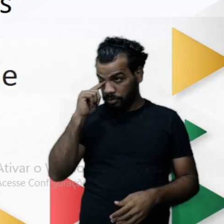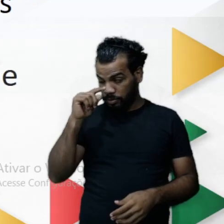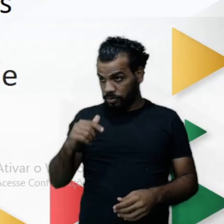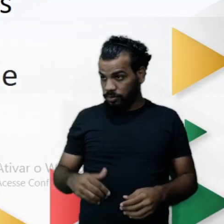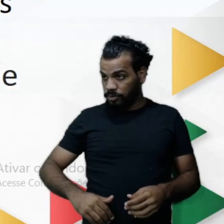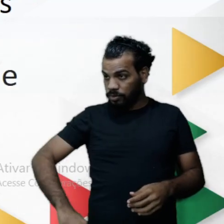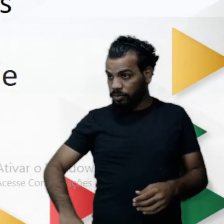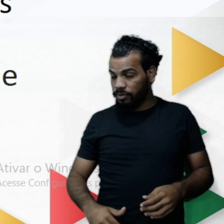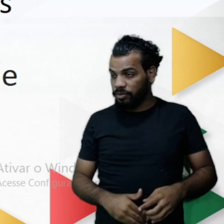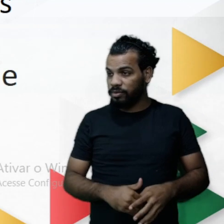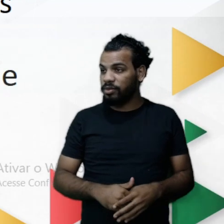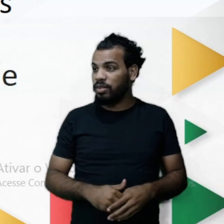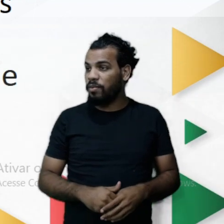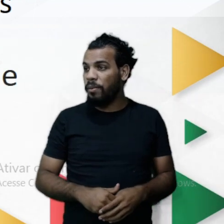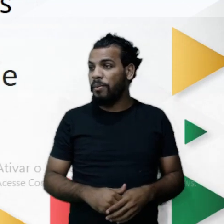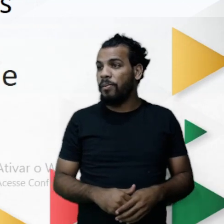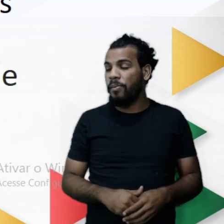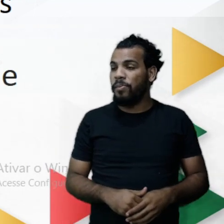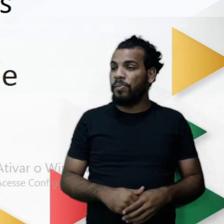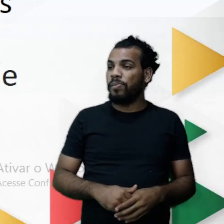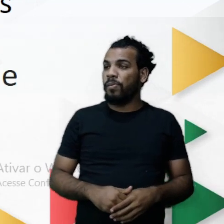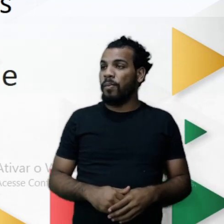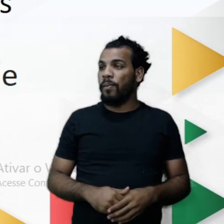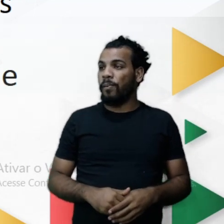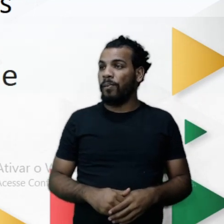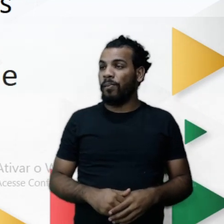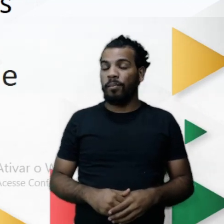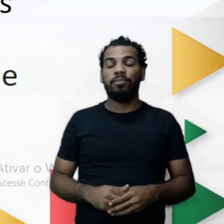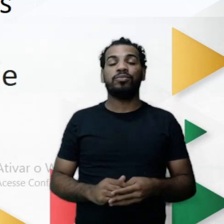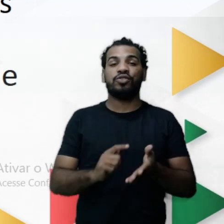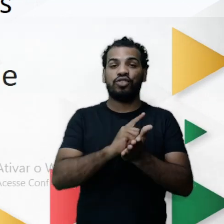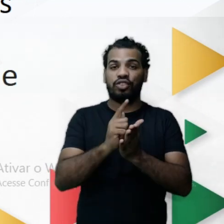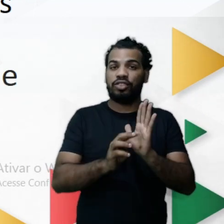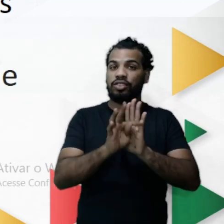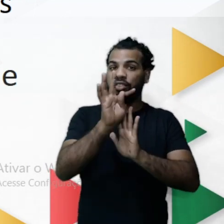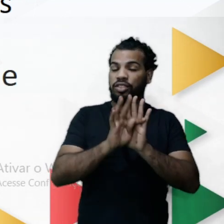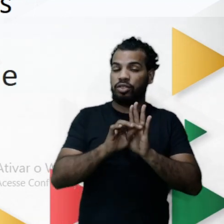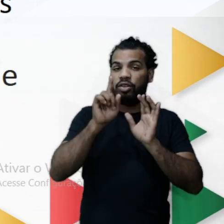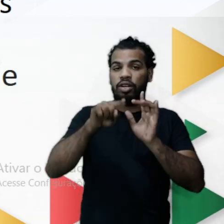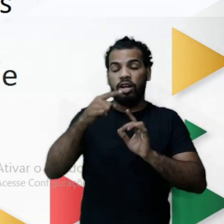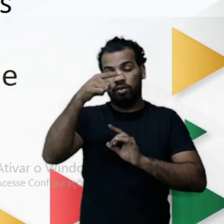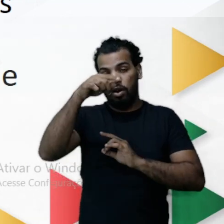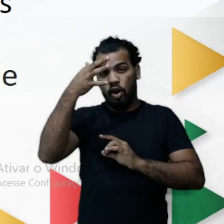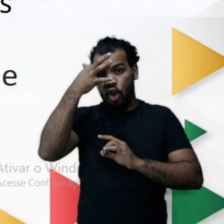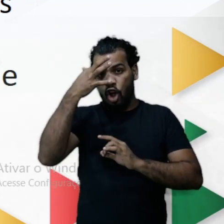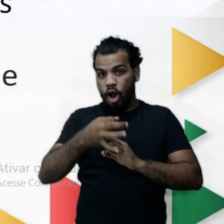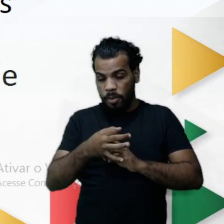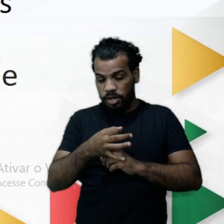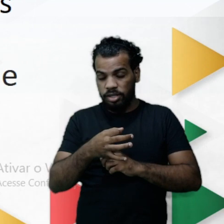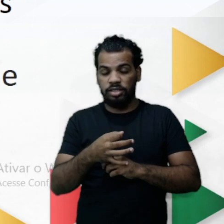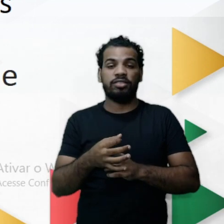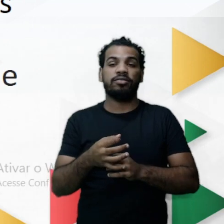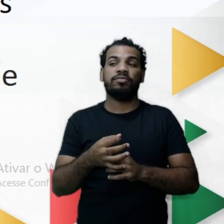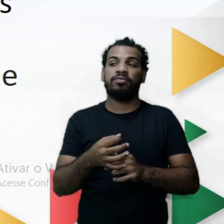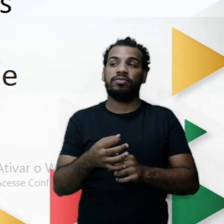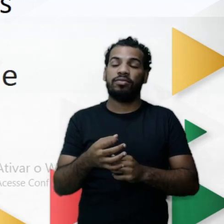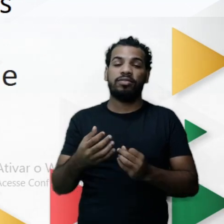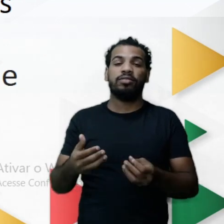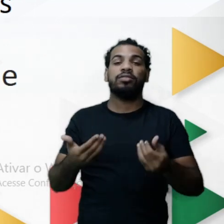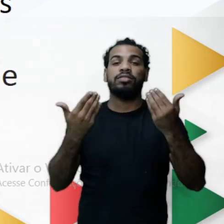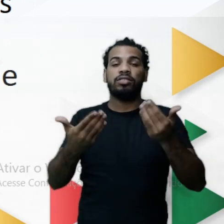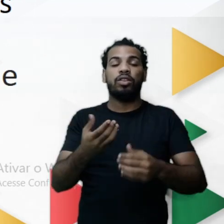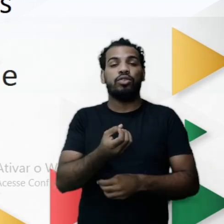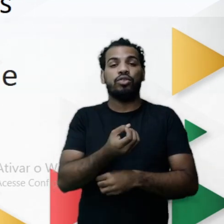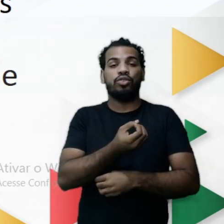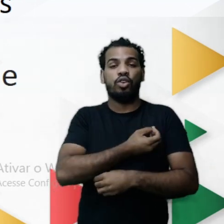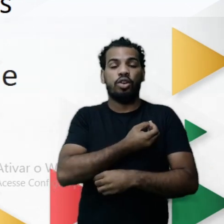síntese, gênero textual é um conceito que busca compreender e explicar a materialização de